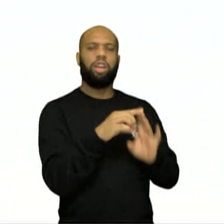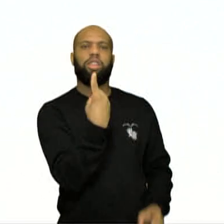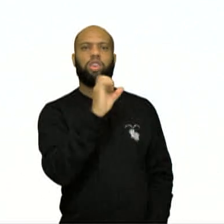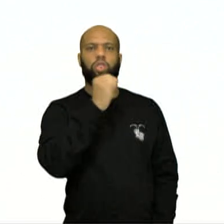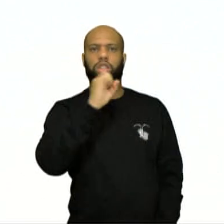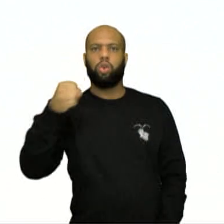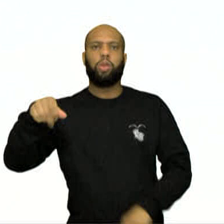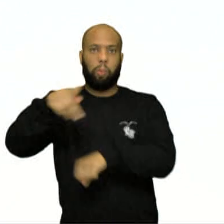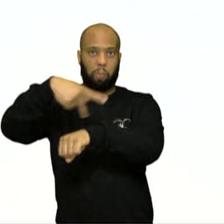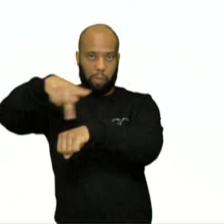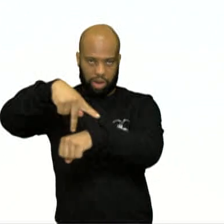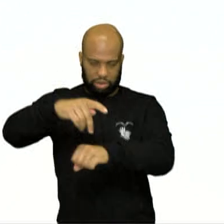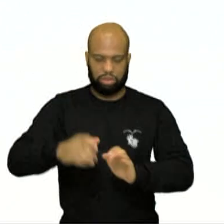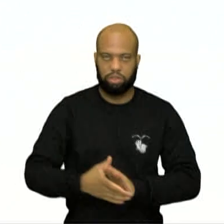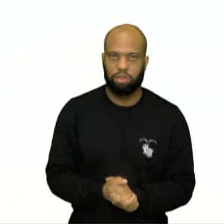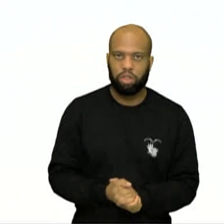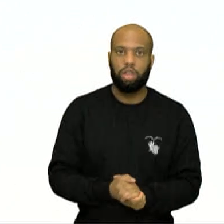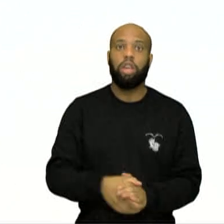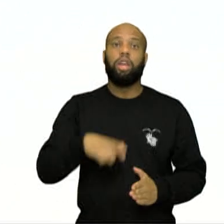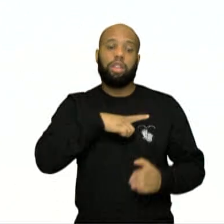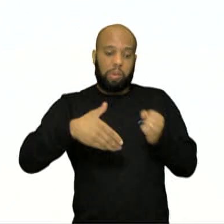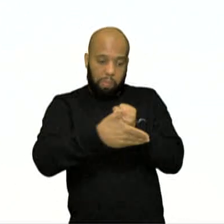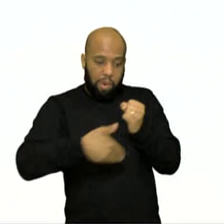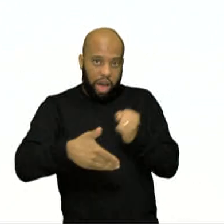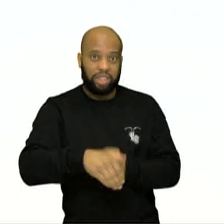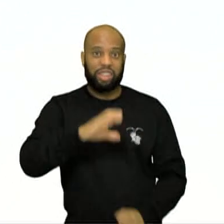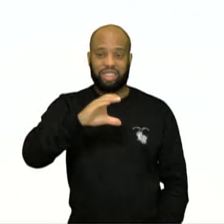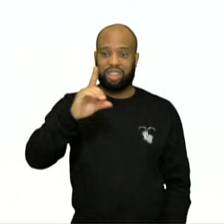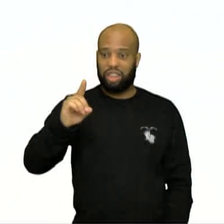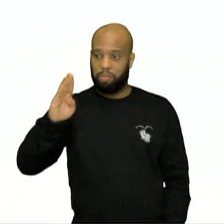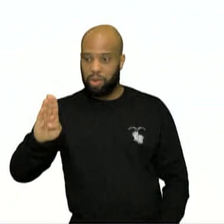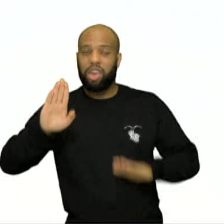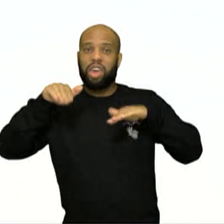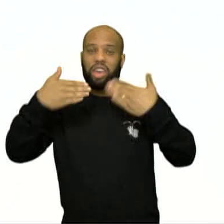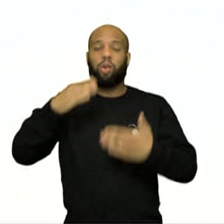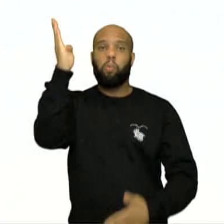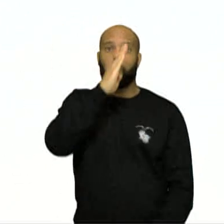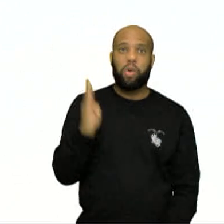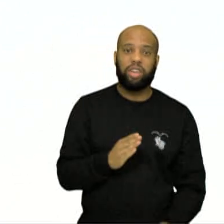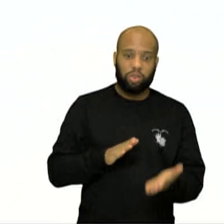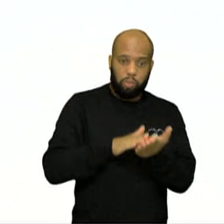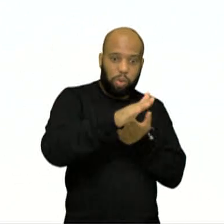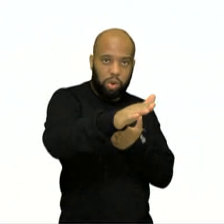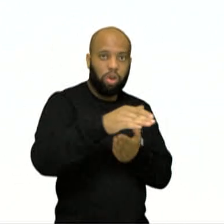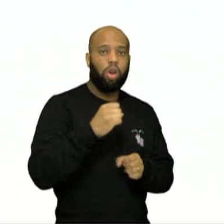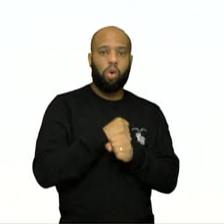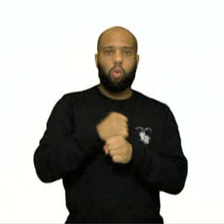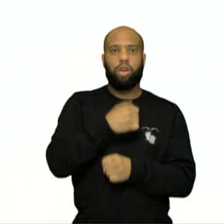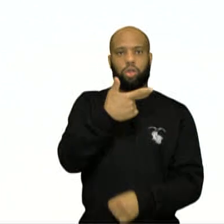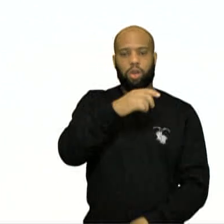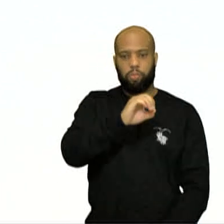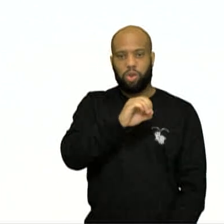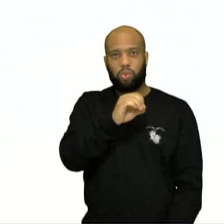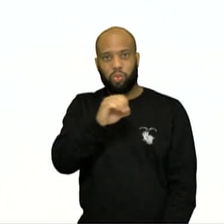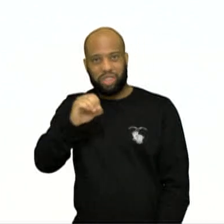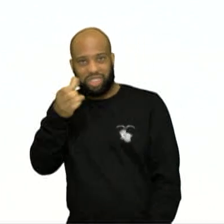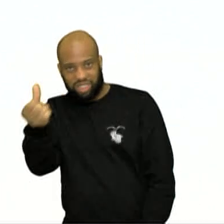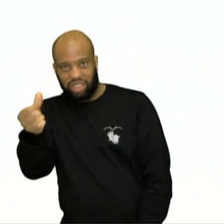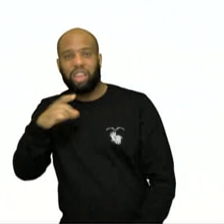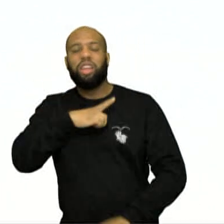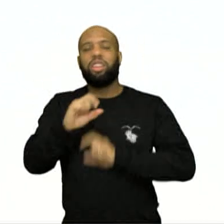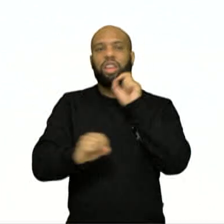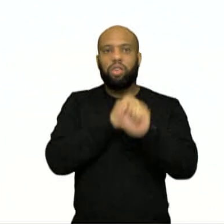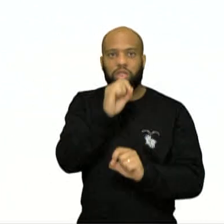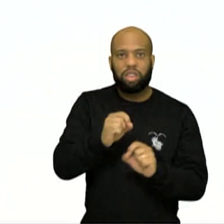188 países. Com base na CDB, o Brasil lançou em 2006 a Política Nacional de